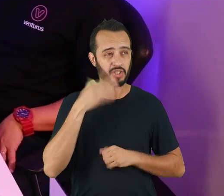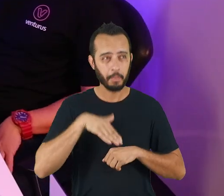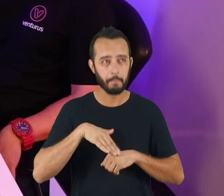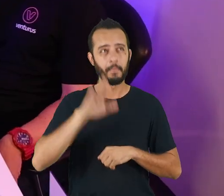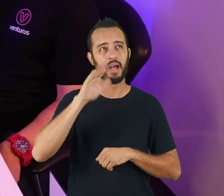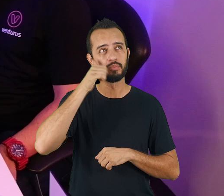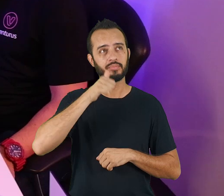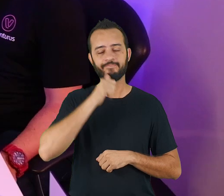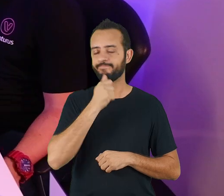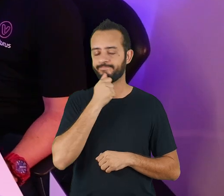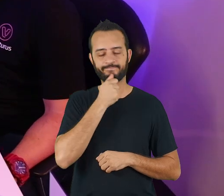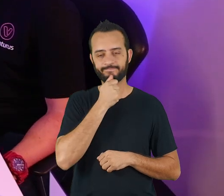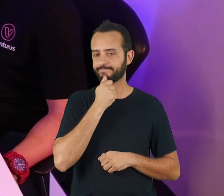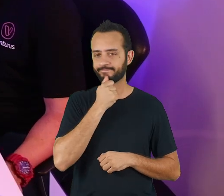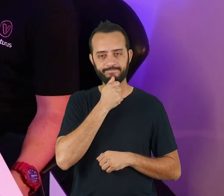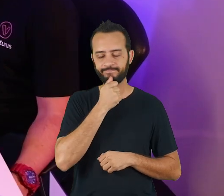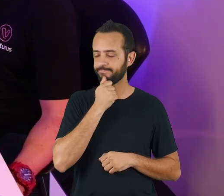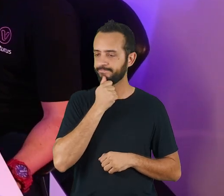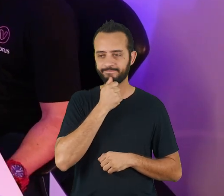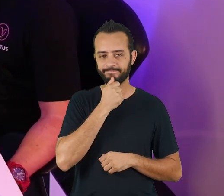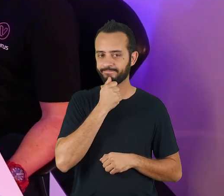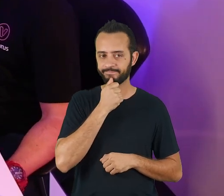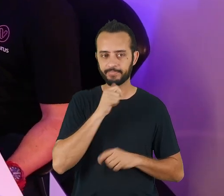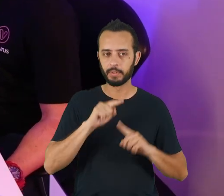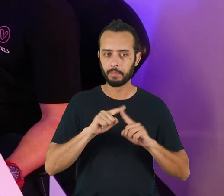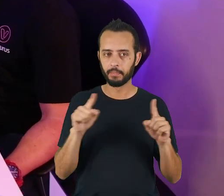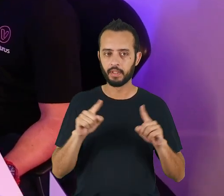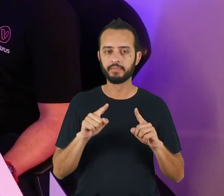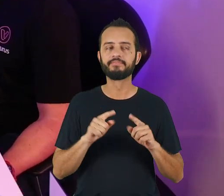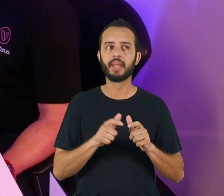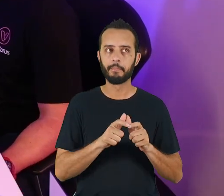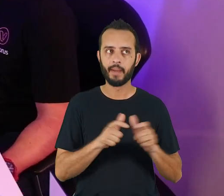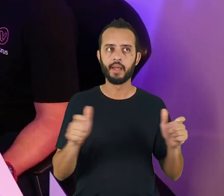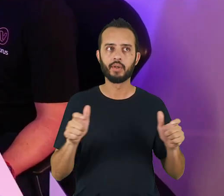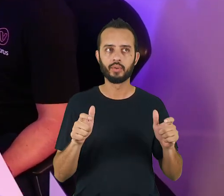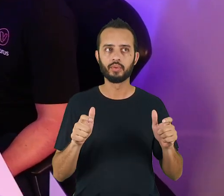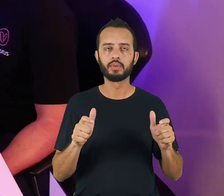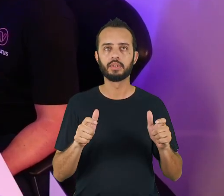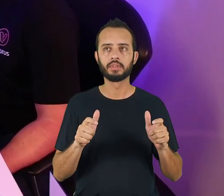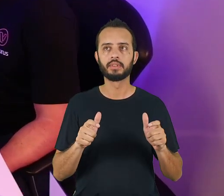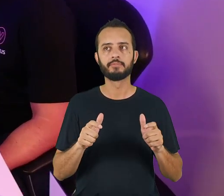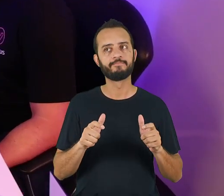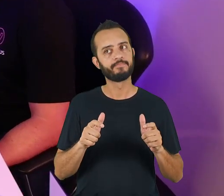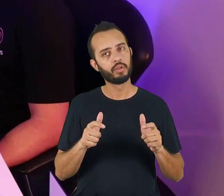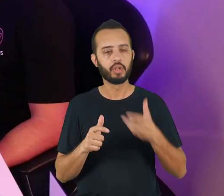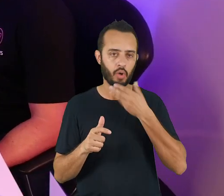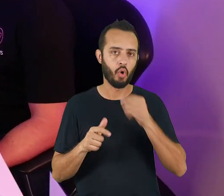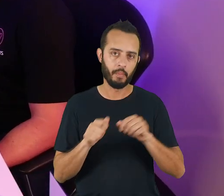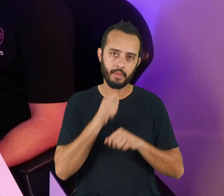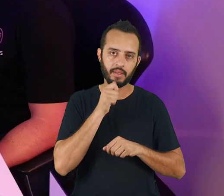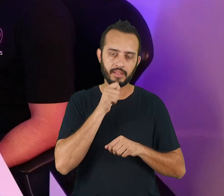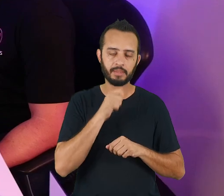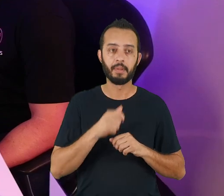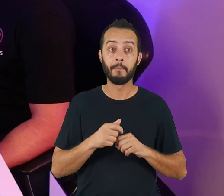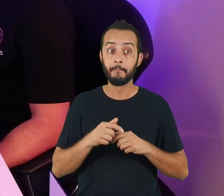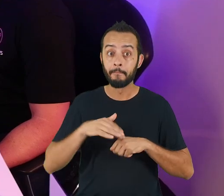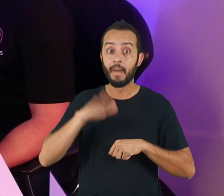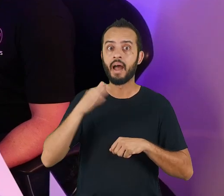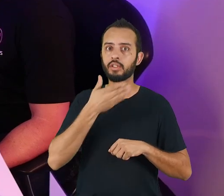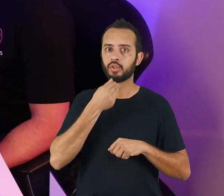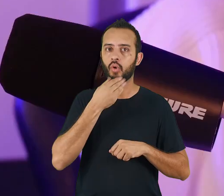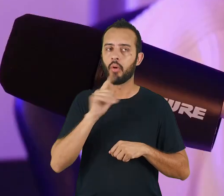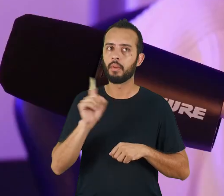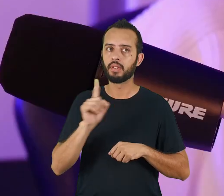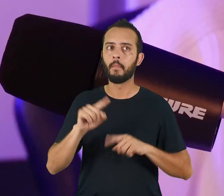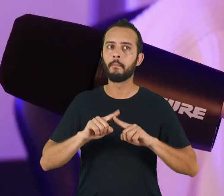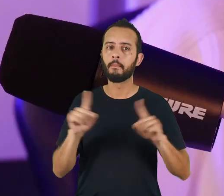mais mulheres ainda não ainda não ainda não eu acho mais que homens mais que homens ainda não isso isso mais que homens não